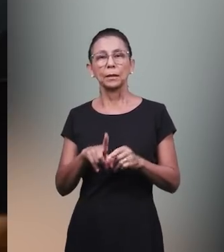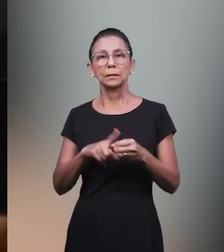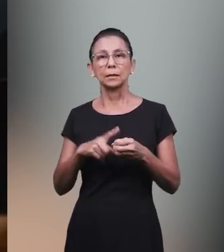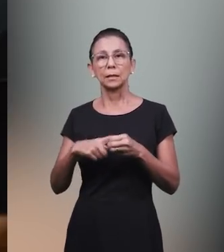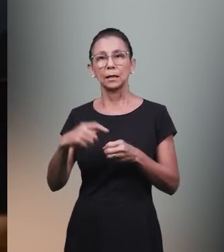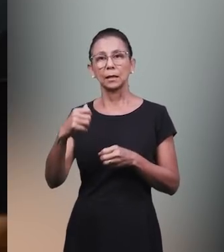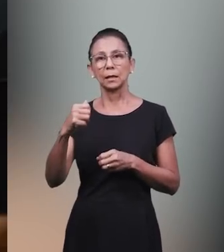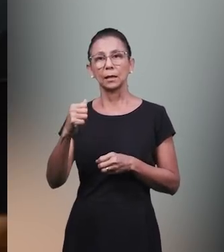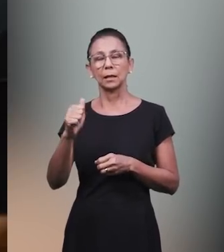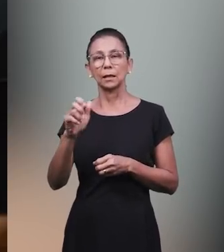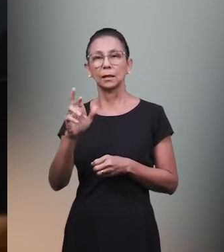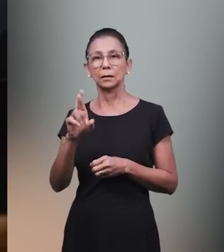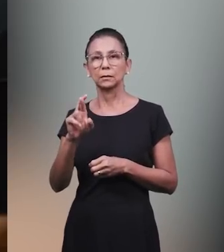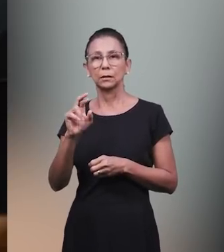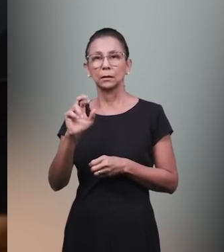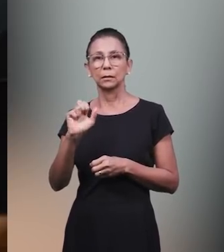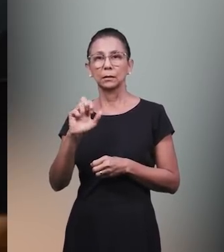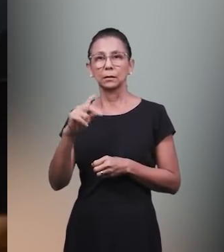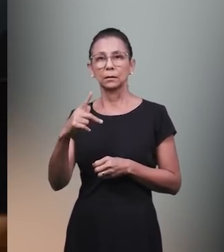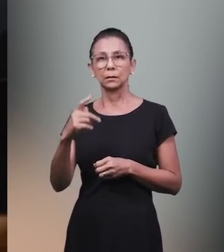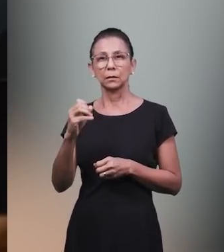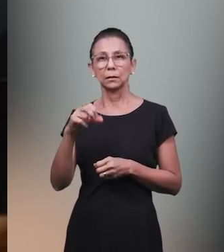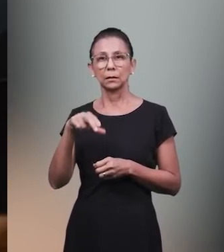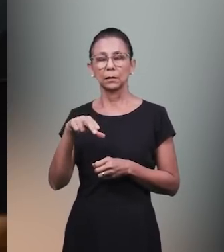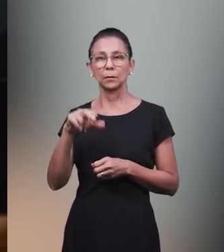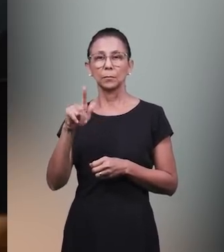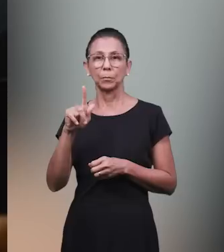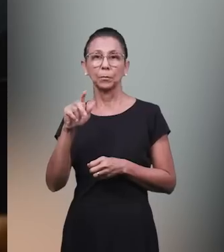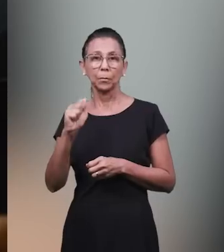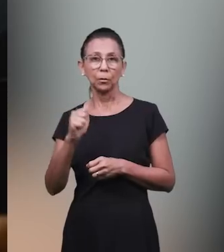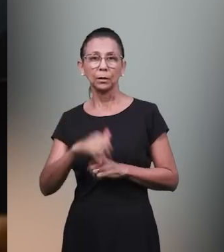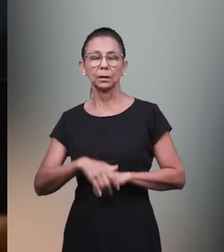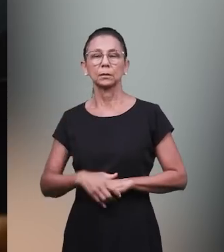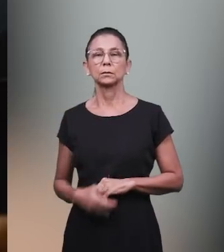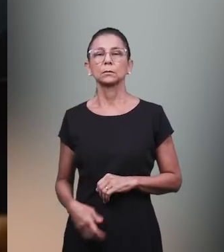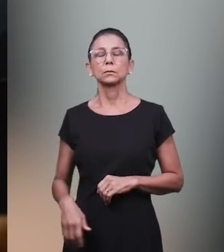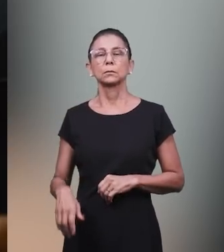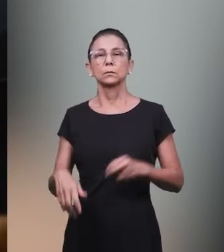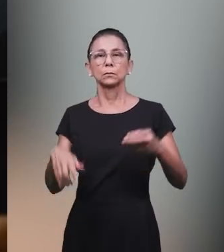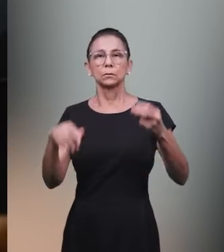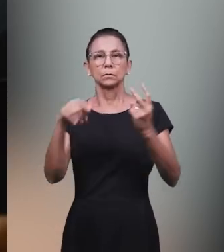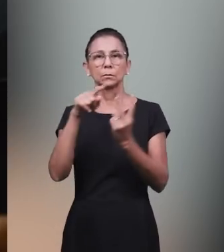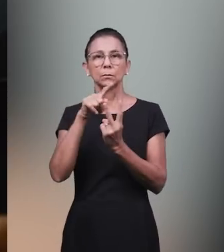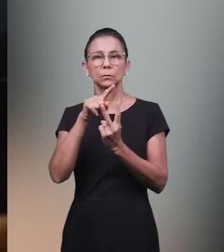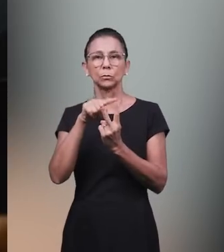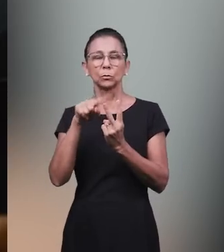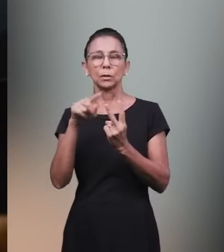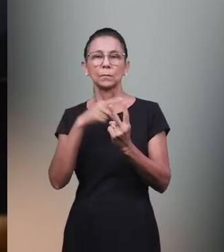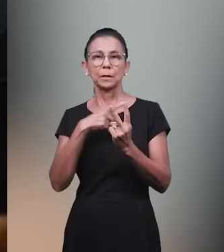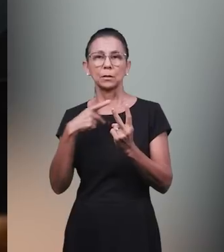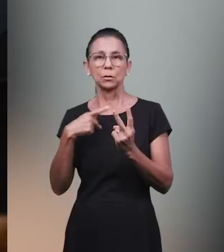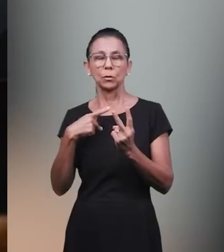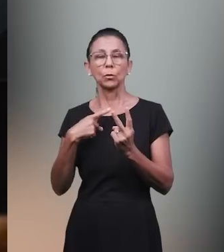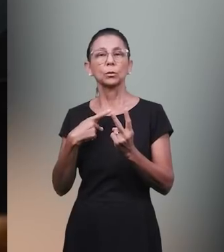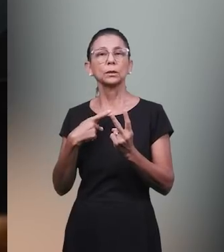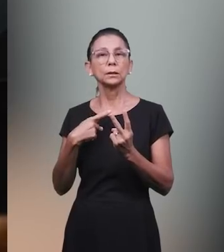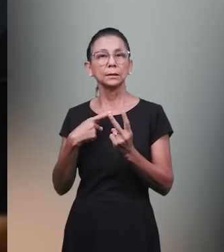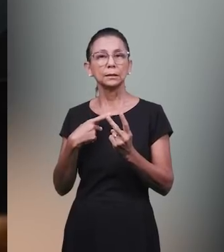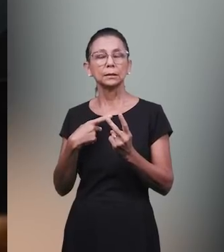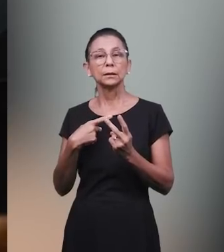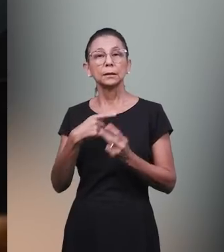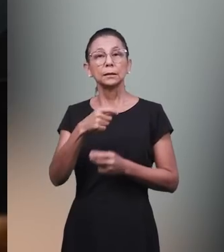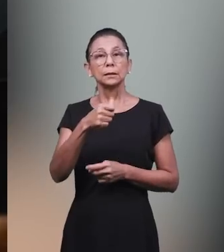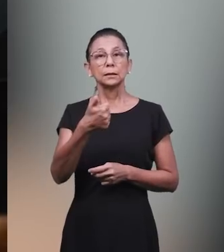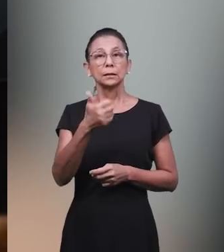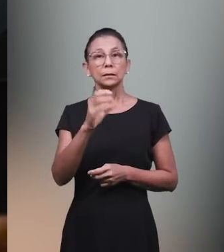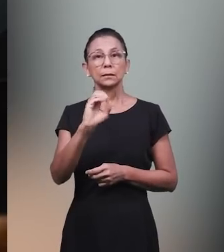de pregação. Os pastores Adriano e Claudomiro estavam presentes neste primeiro culto e também 10